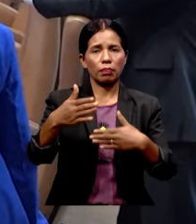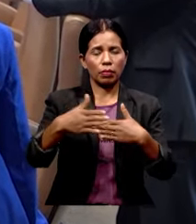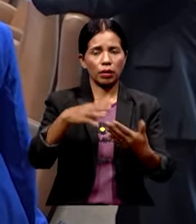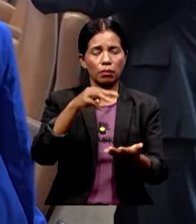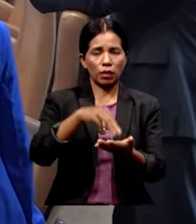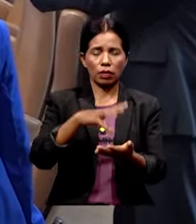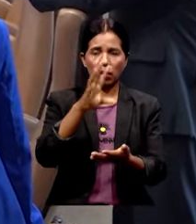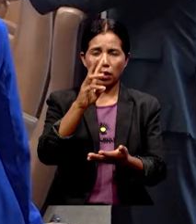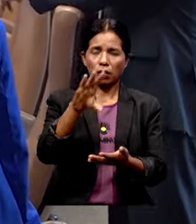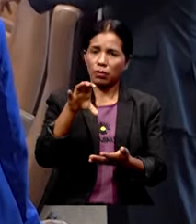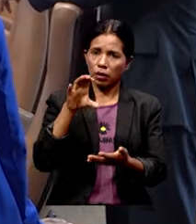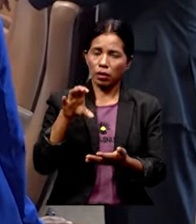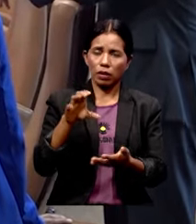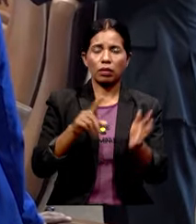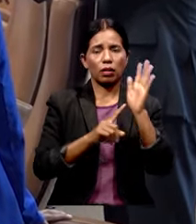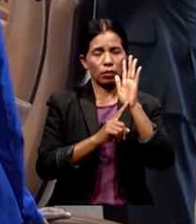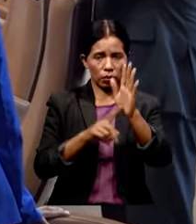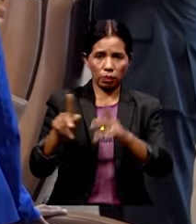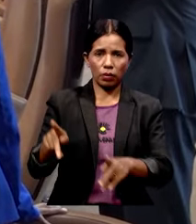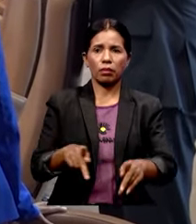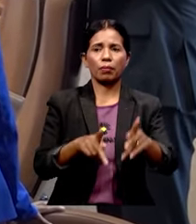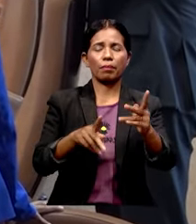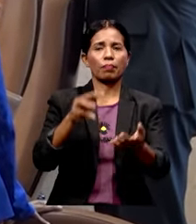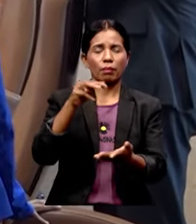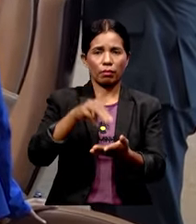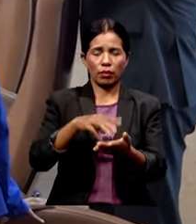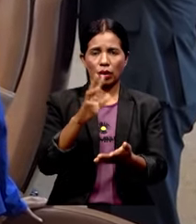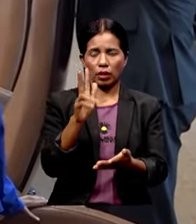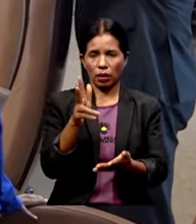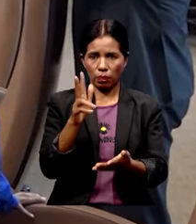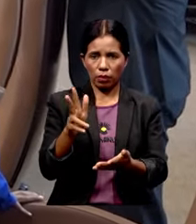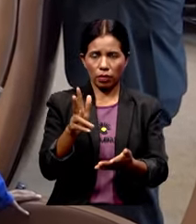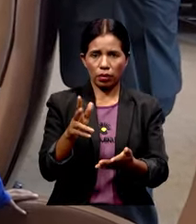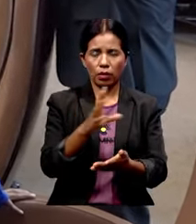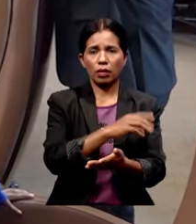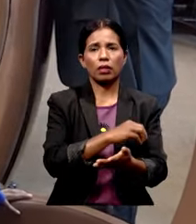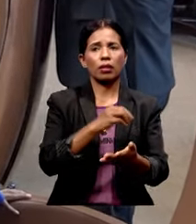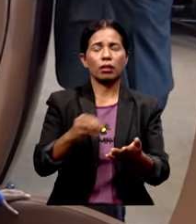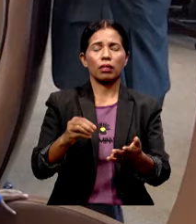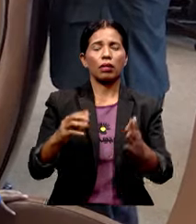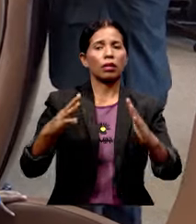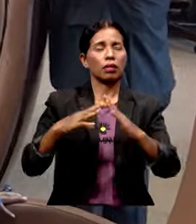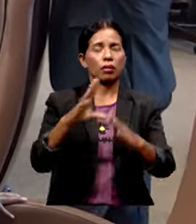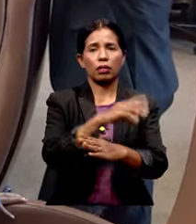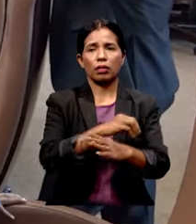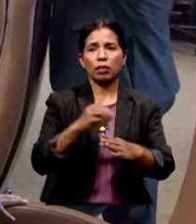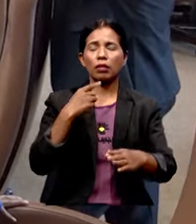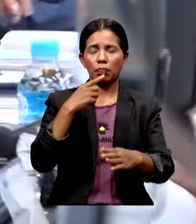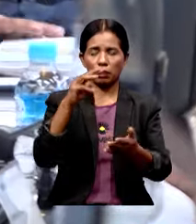nen, ba categoria transferência públicas, milhão tol nulo resin, ba categoria capital menor, no milhão atos